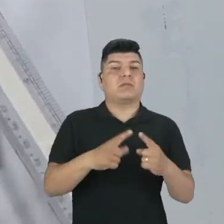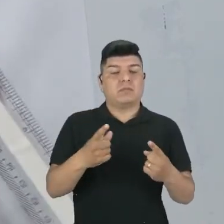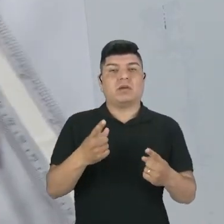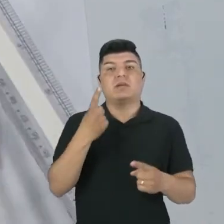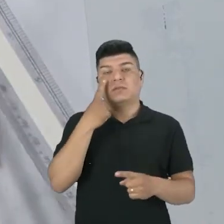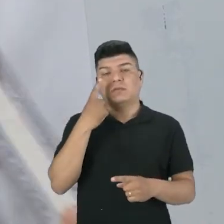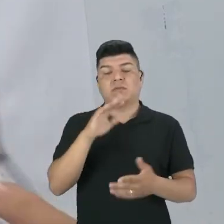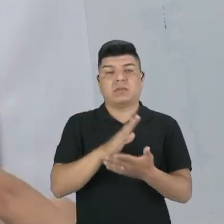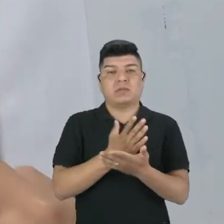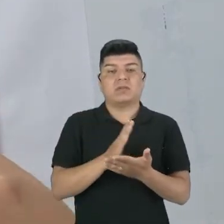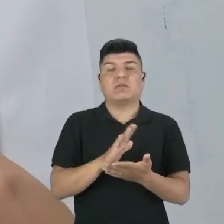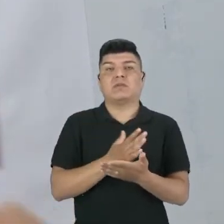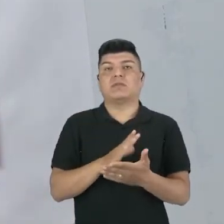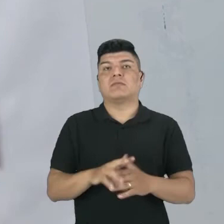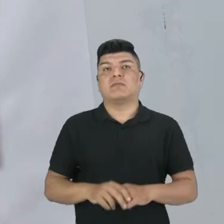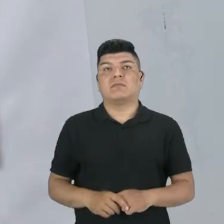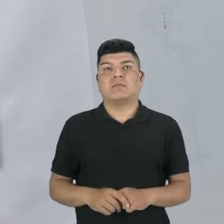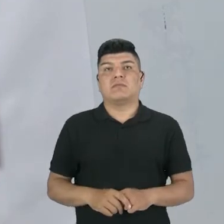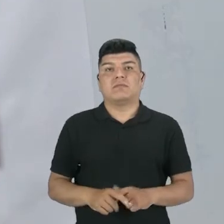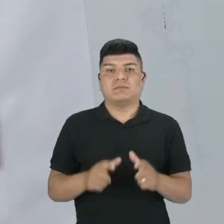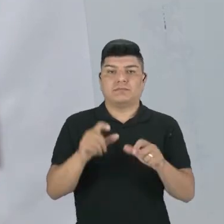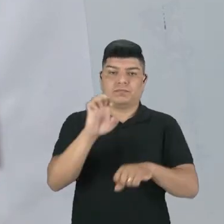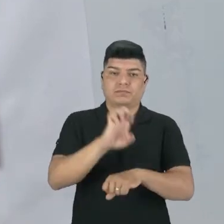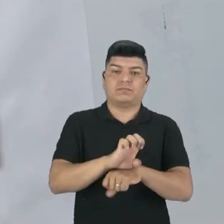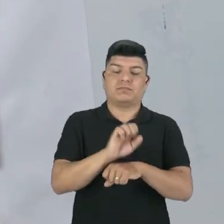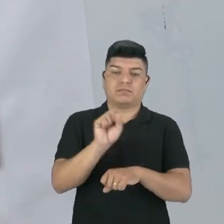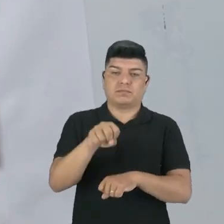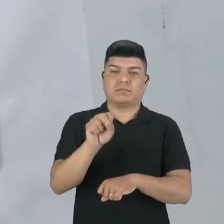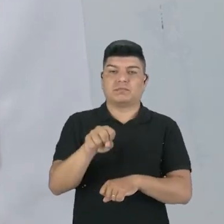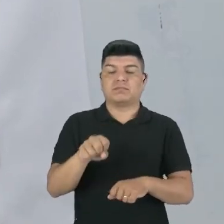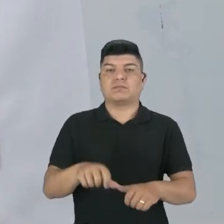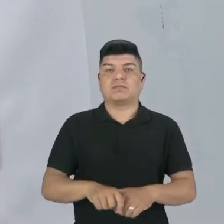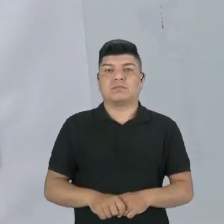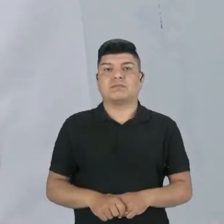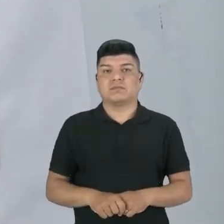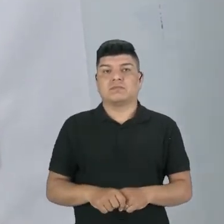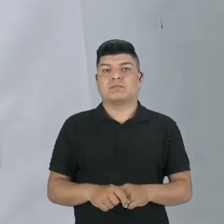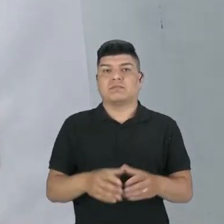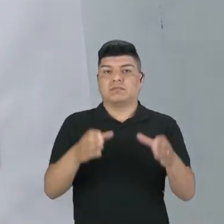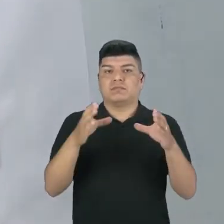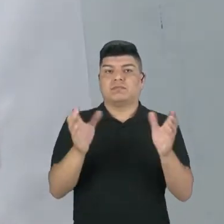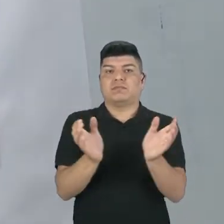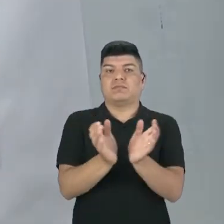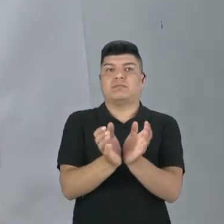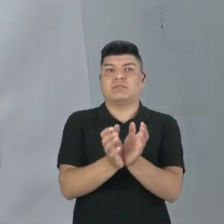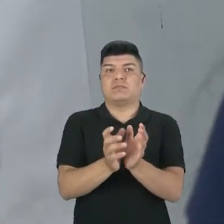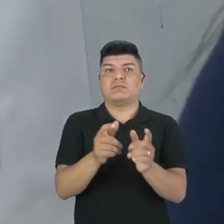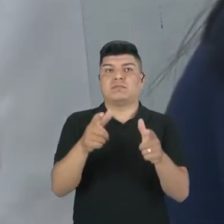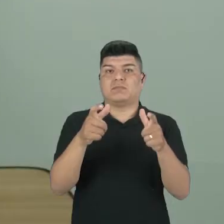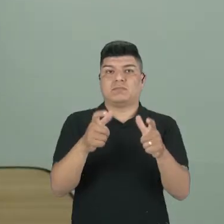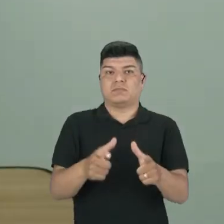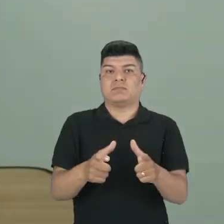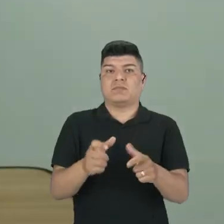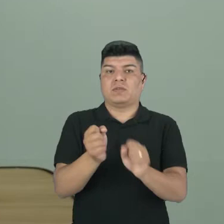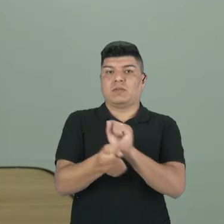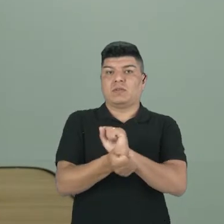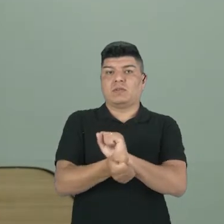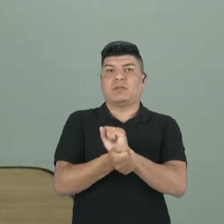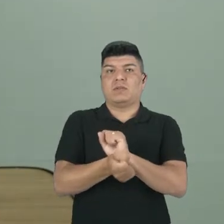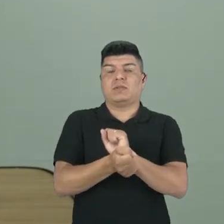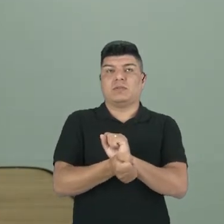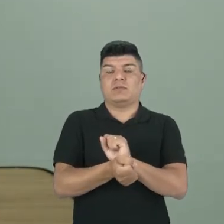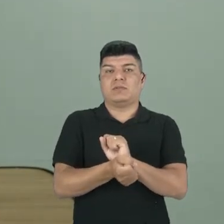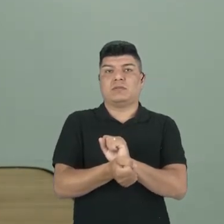nós vemos algumas em alguns estados. Essas quilombolas, essas regiões onde esses escravos,